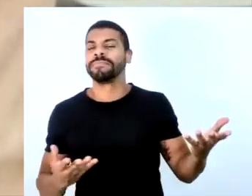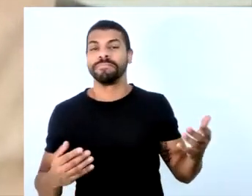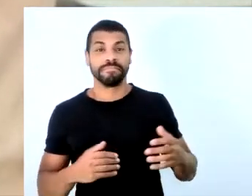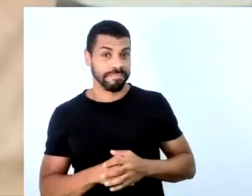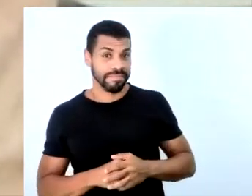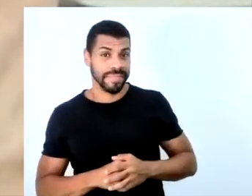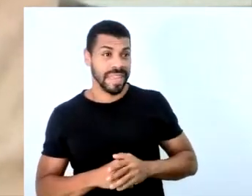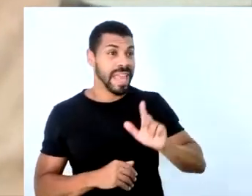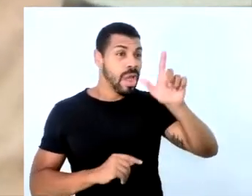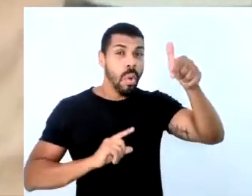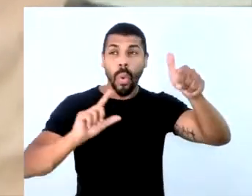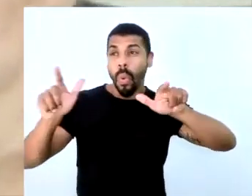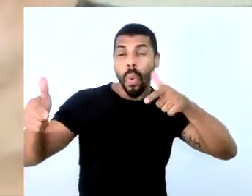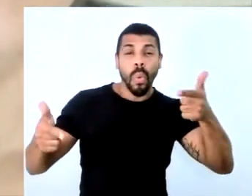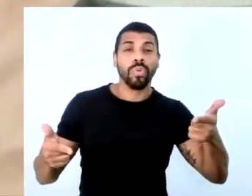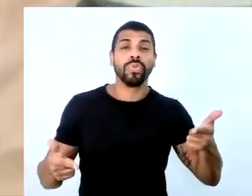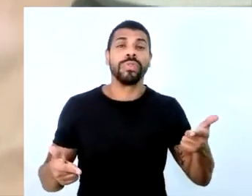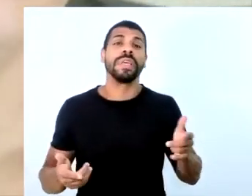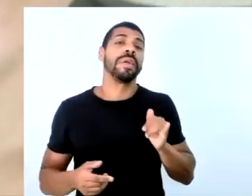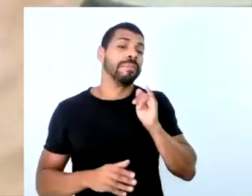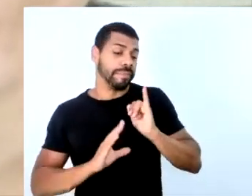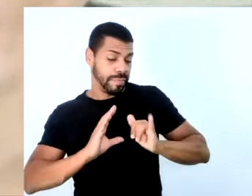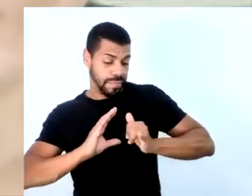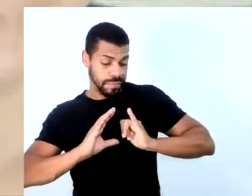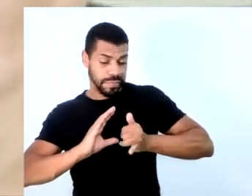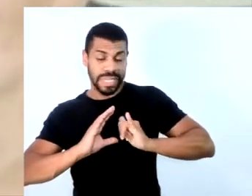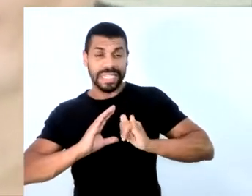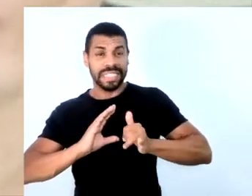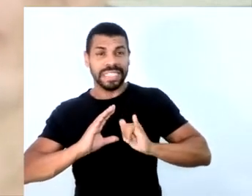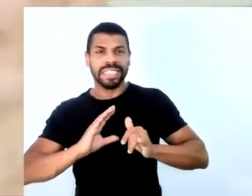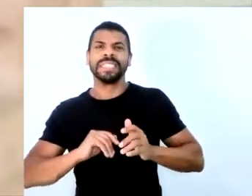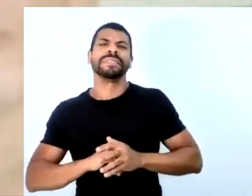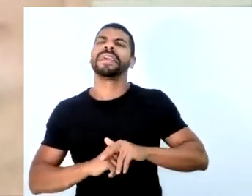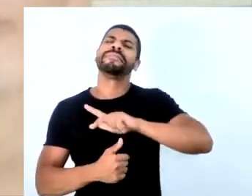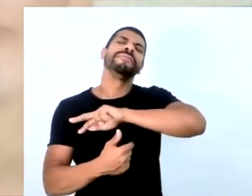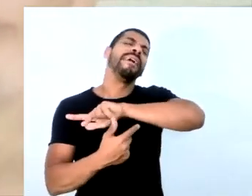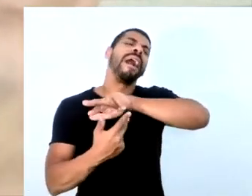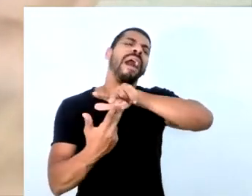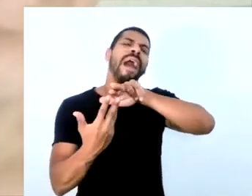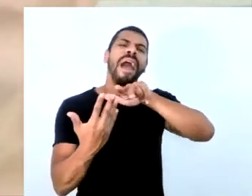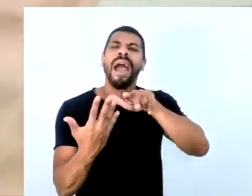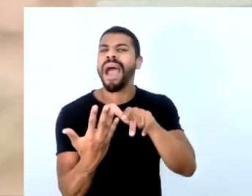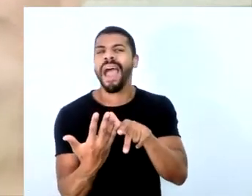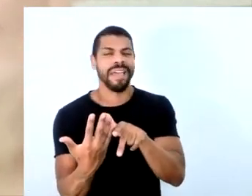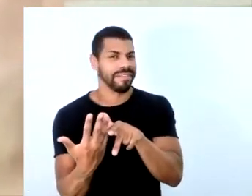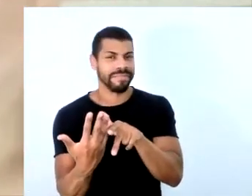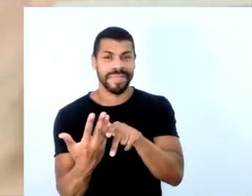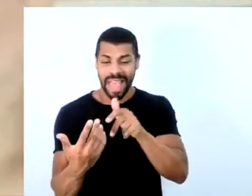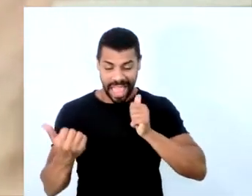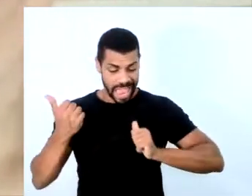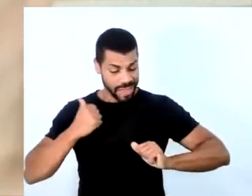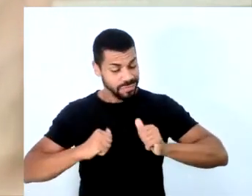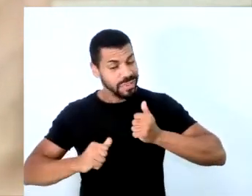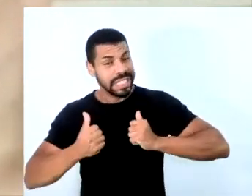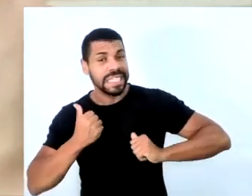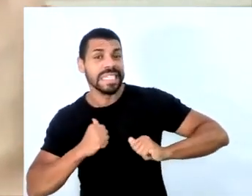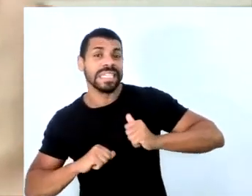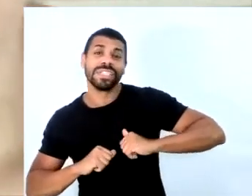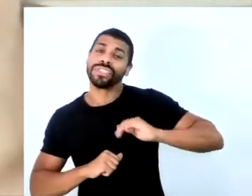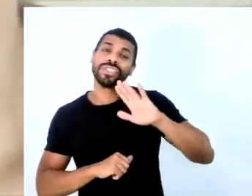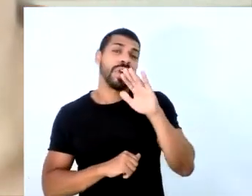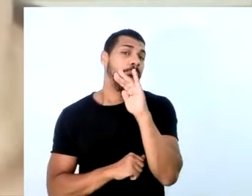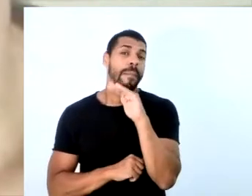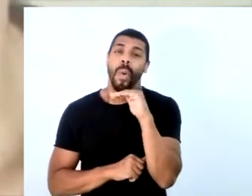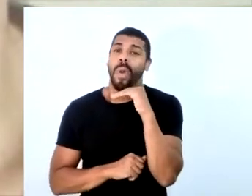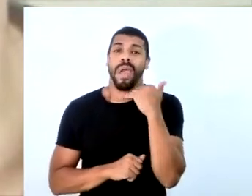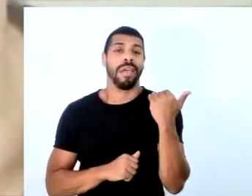o que era aquela performance. Você vê o seu Monarco, que nos deixou ano passado, tocando samba no Mistério do Samba. Você vê Jane de